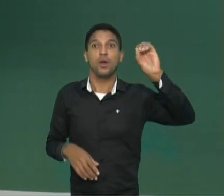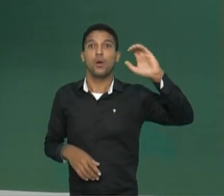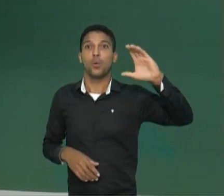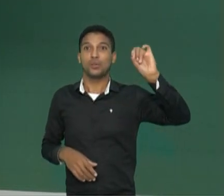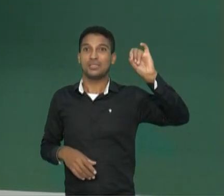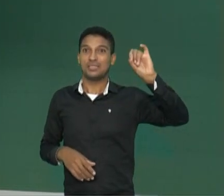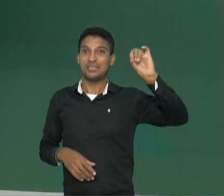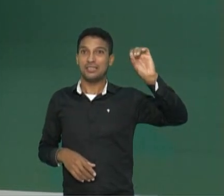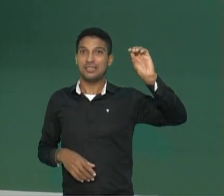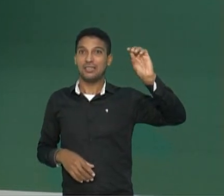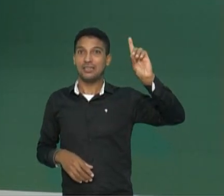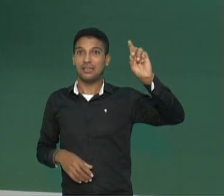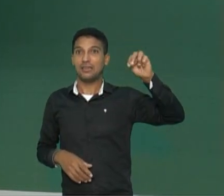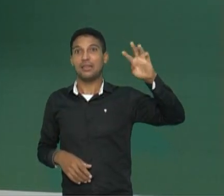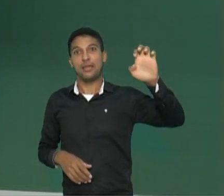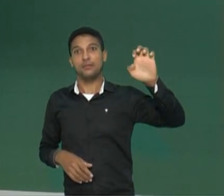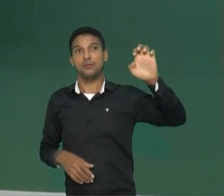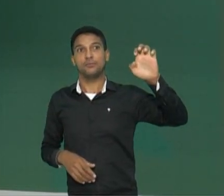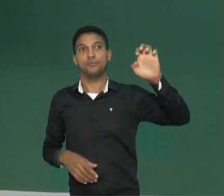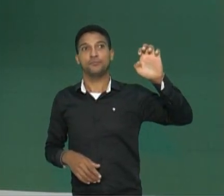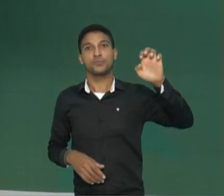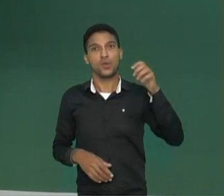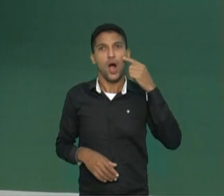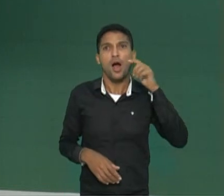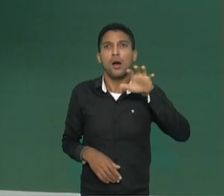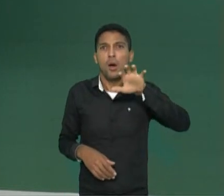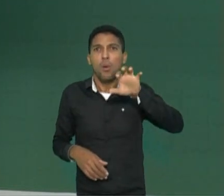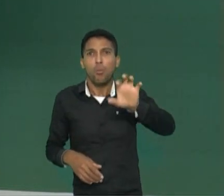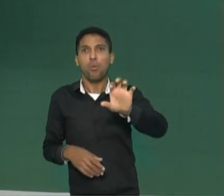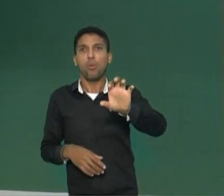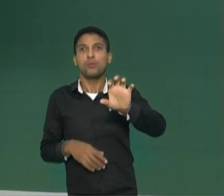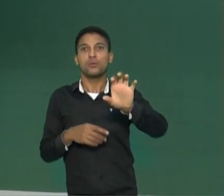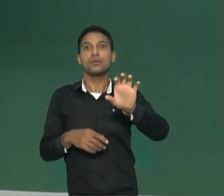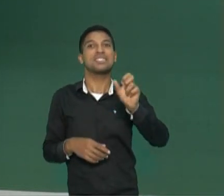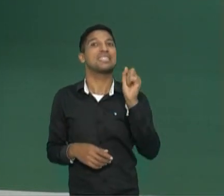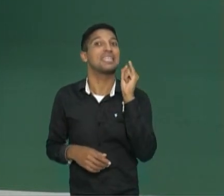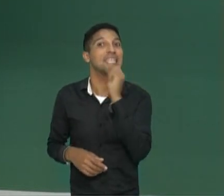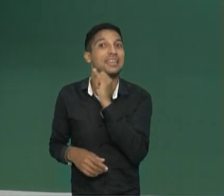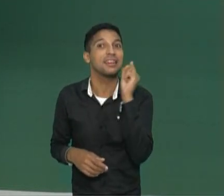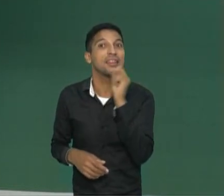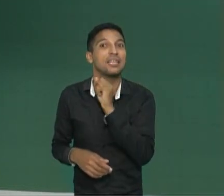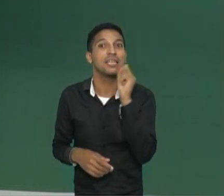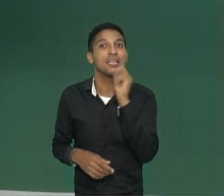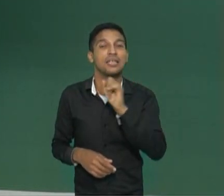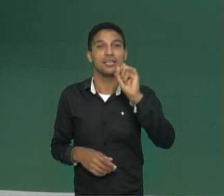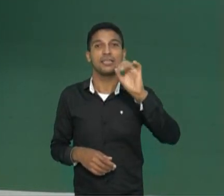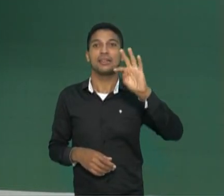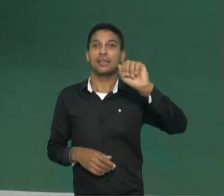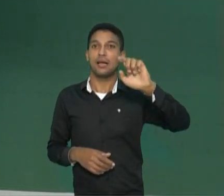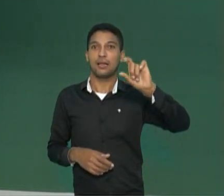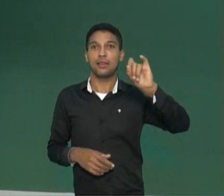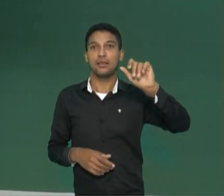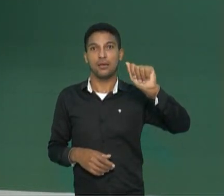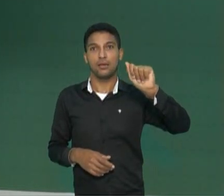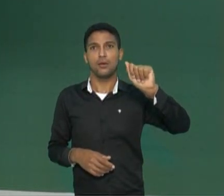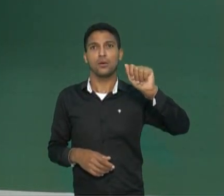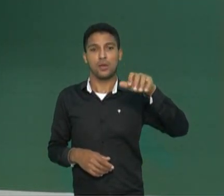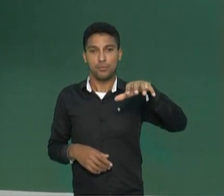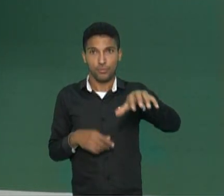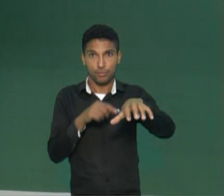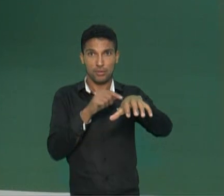estava dominada pelos bárbaros. Tá? Lá no final da Roma Antiga, a gente tem essa